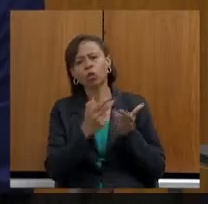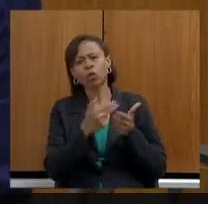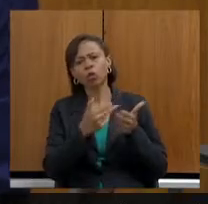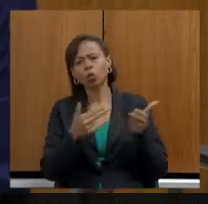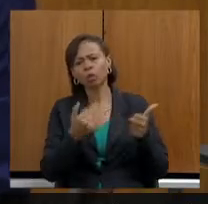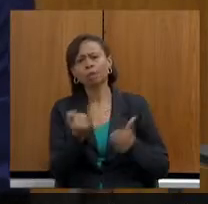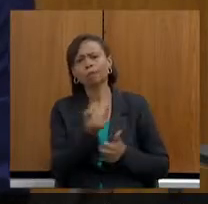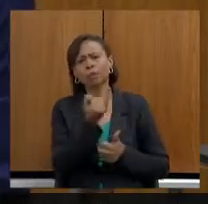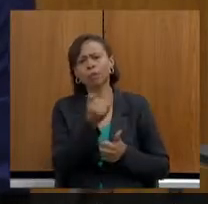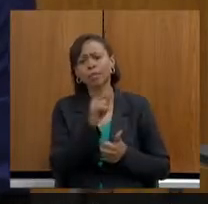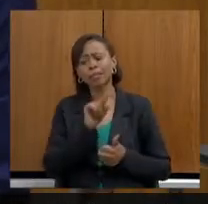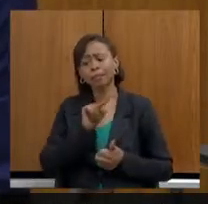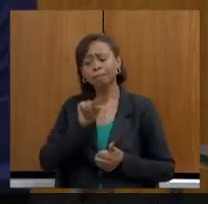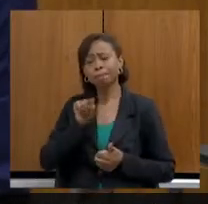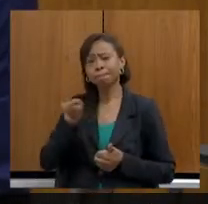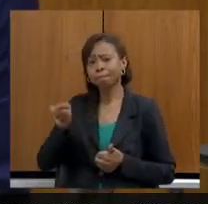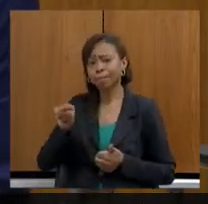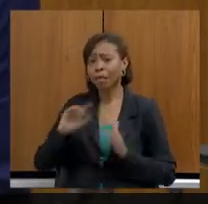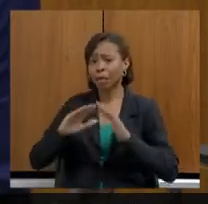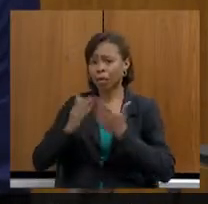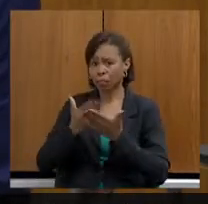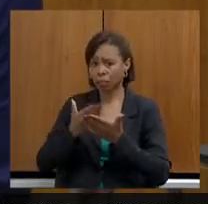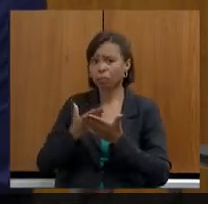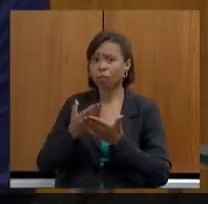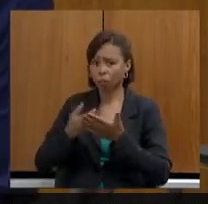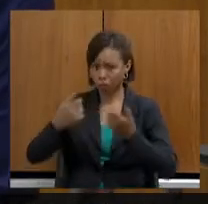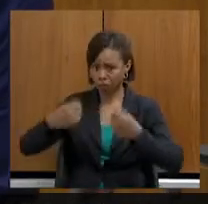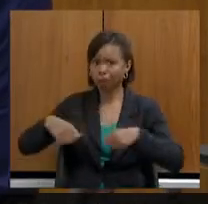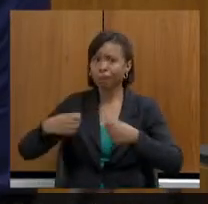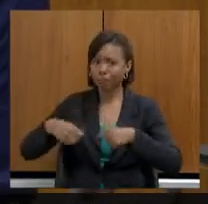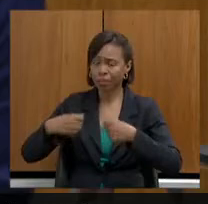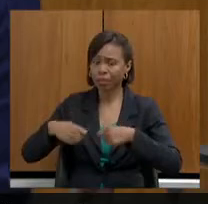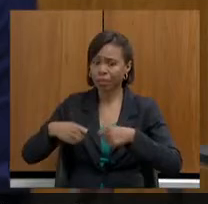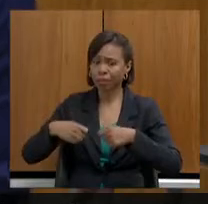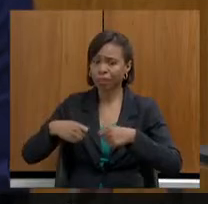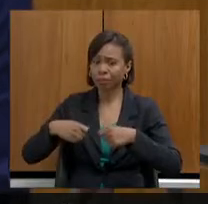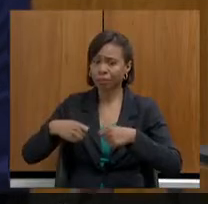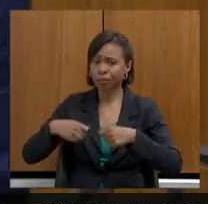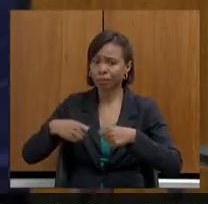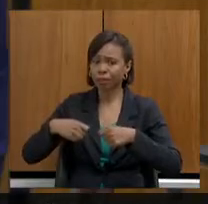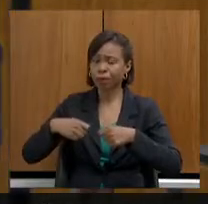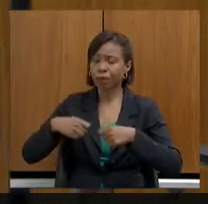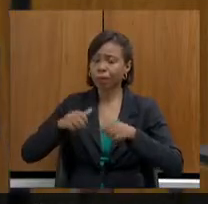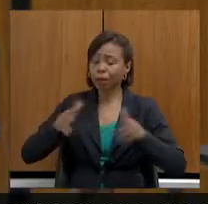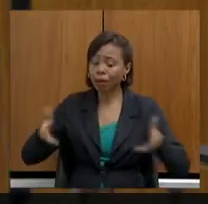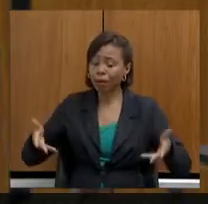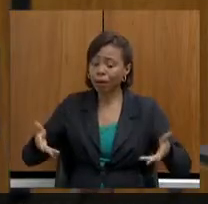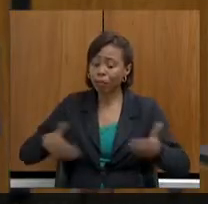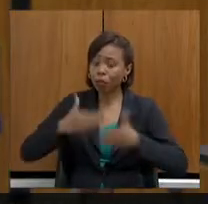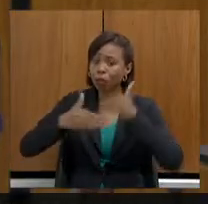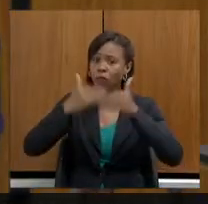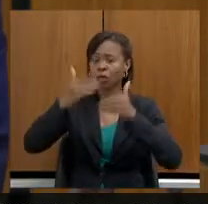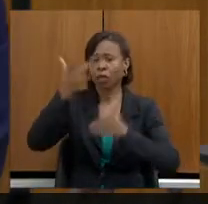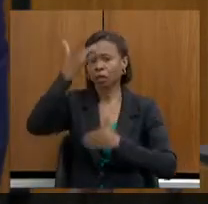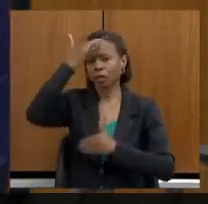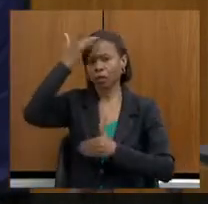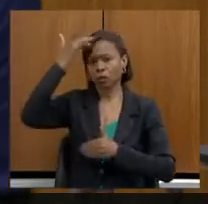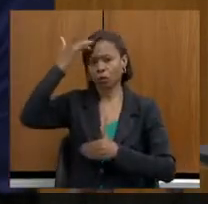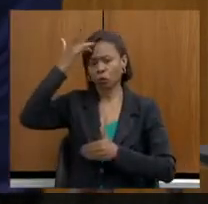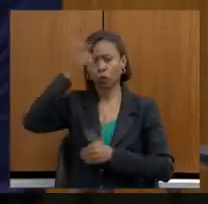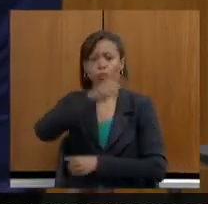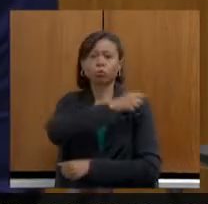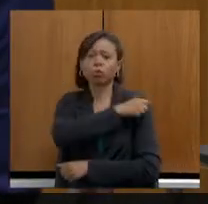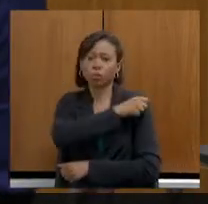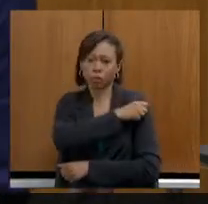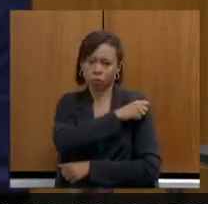escolas poderiam adotar para promover a saúde emocional dos alunos especialmente e a